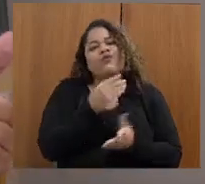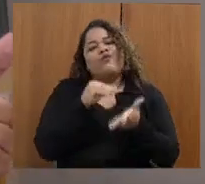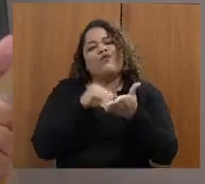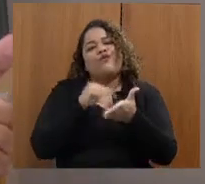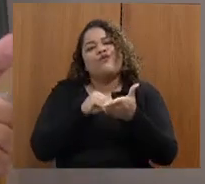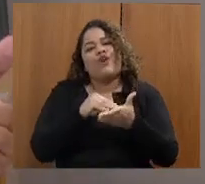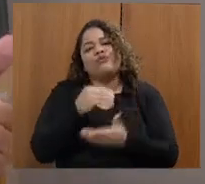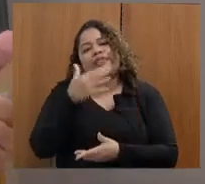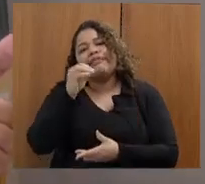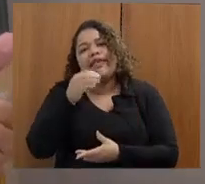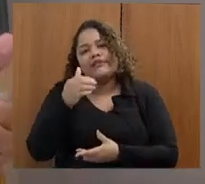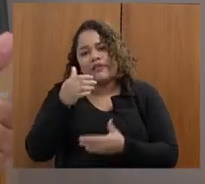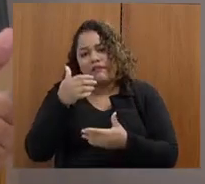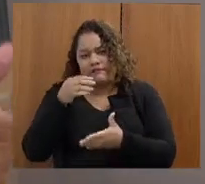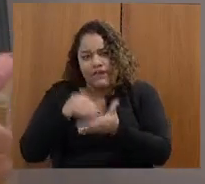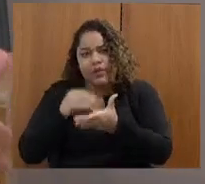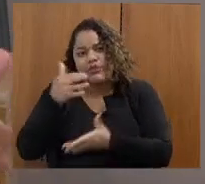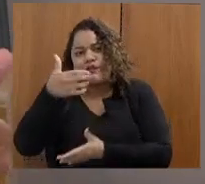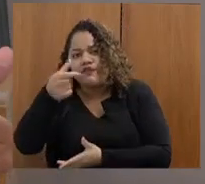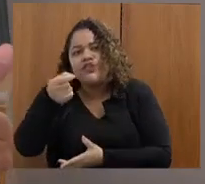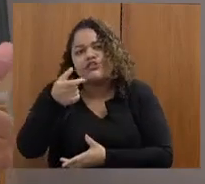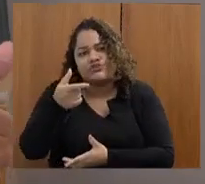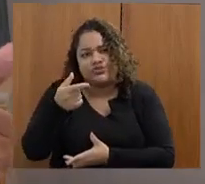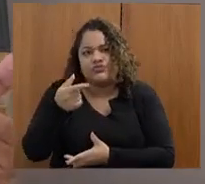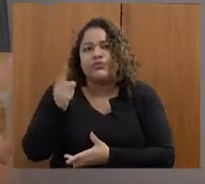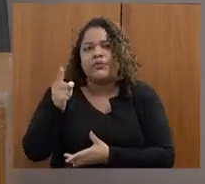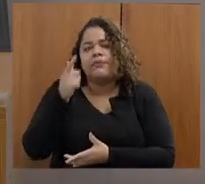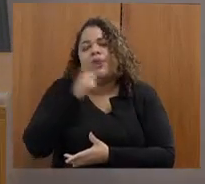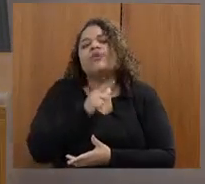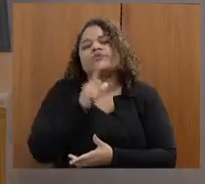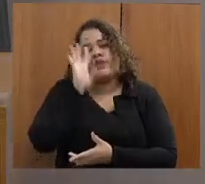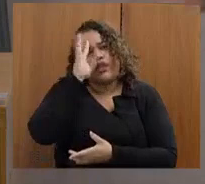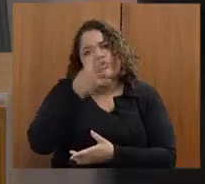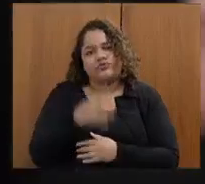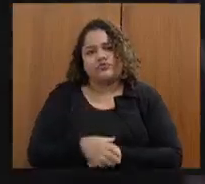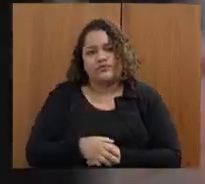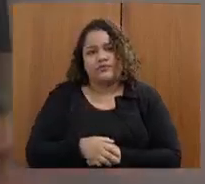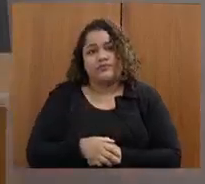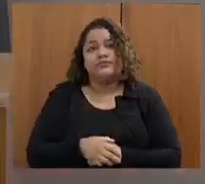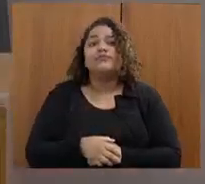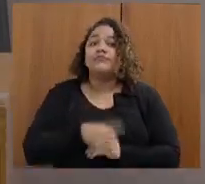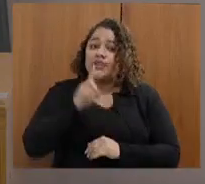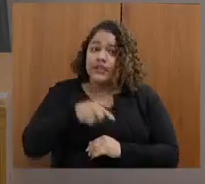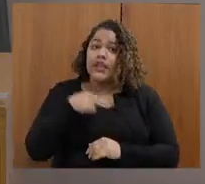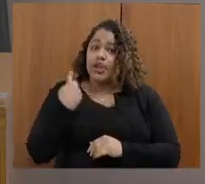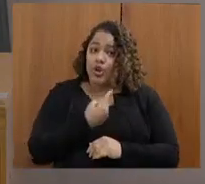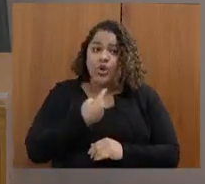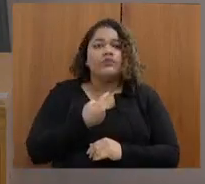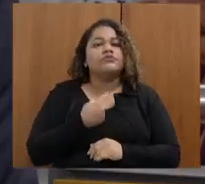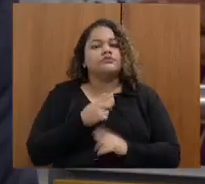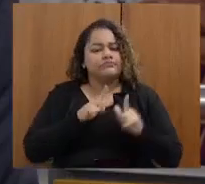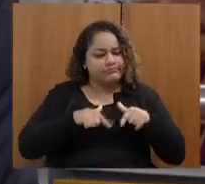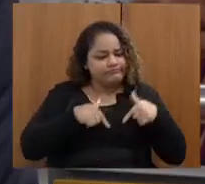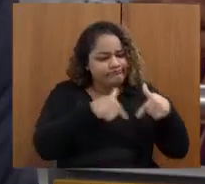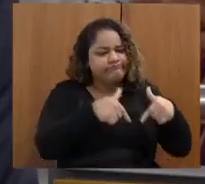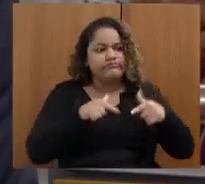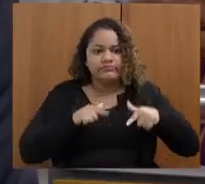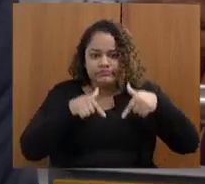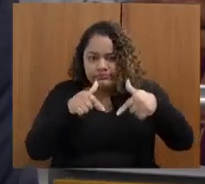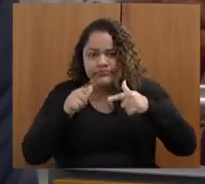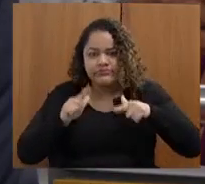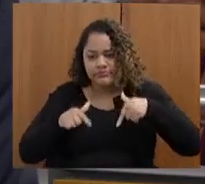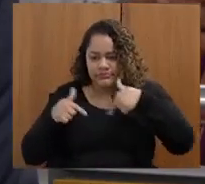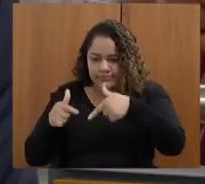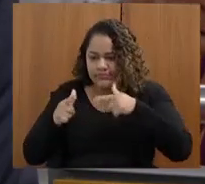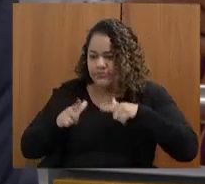poder tentar nos resolver minimizarmos os efeitos e aqui nós estamos nessas frente em todas elas tentando mitigar